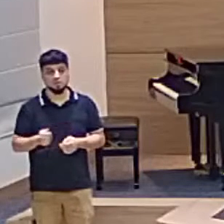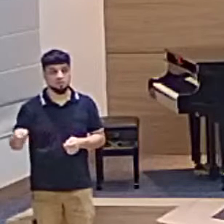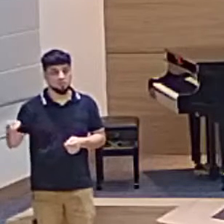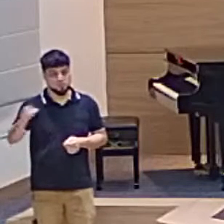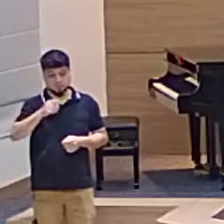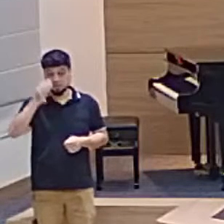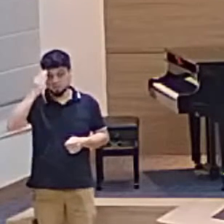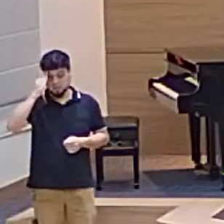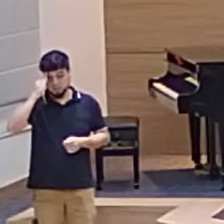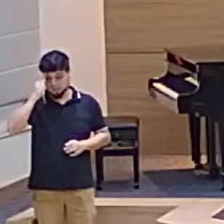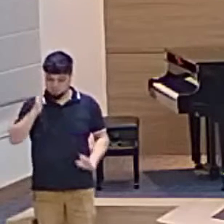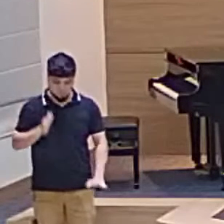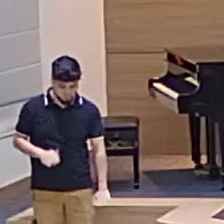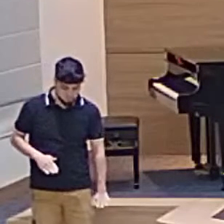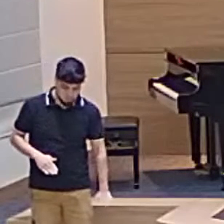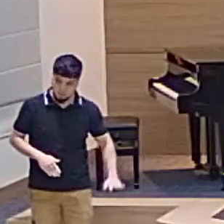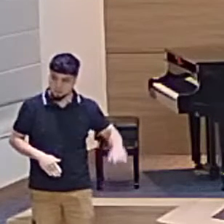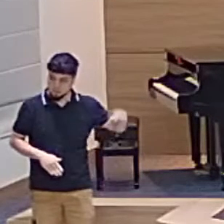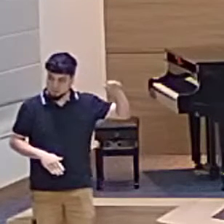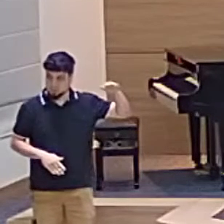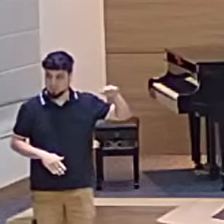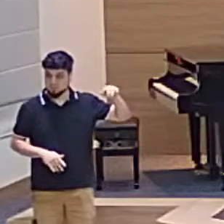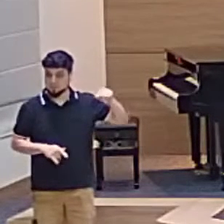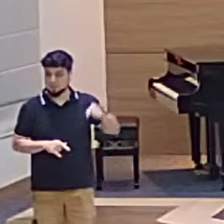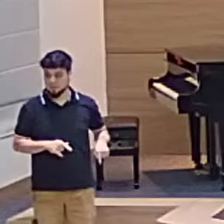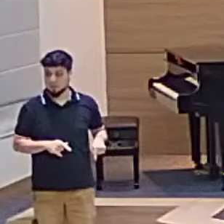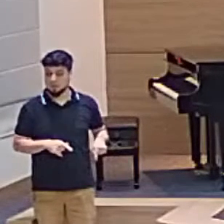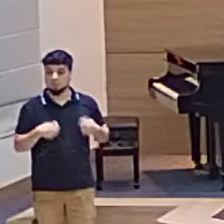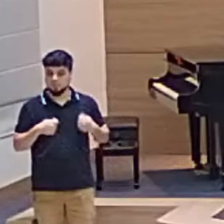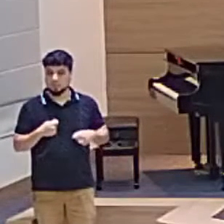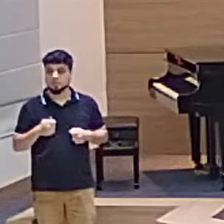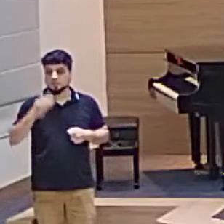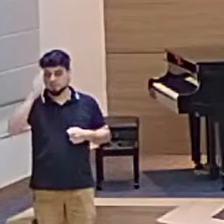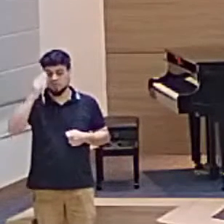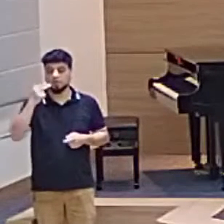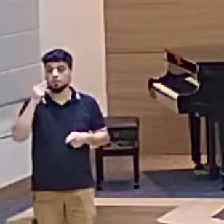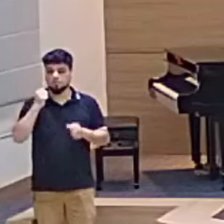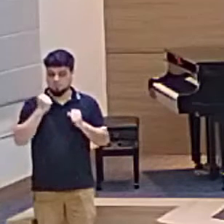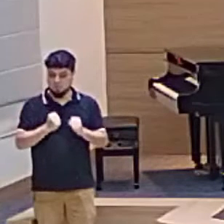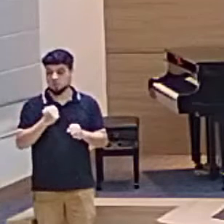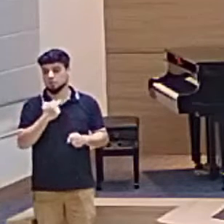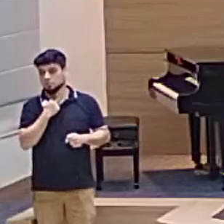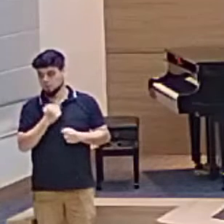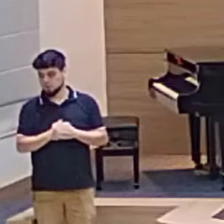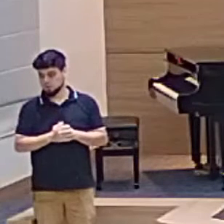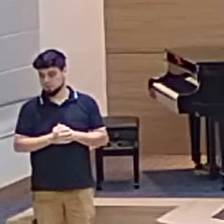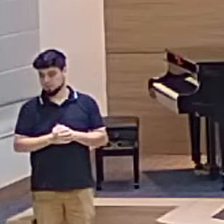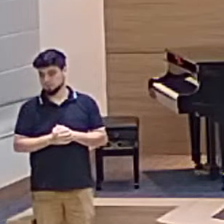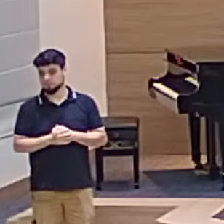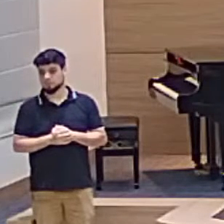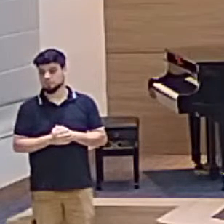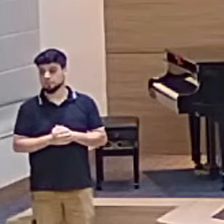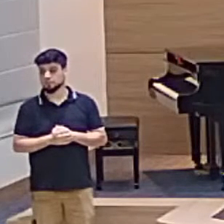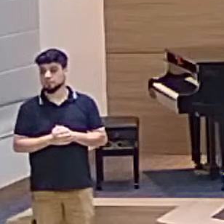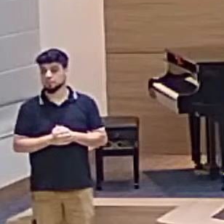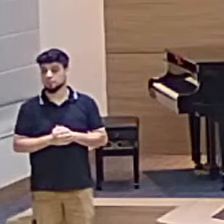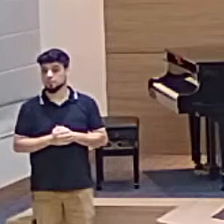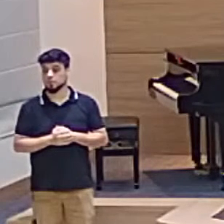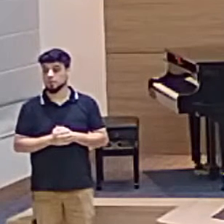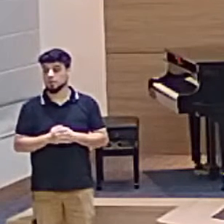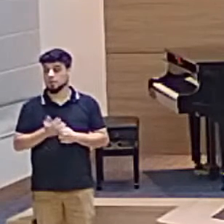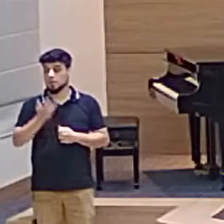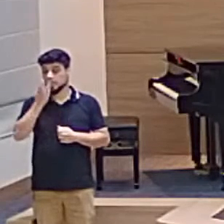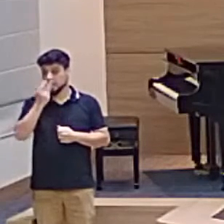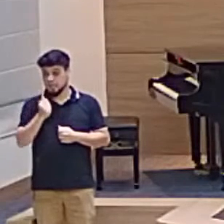idade criança precisa de frustração emocionalmente psicologicamente criança que não é frustrada